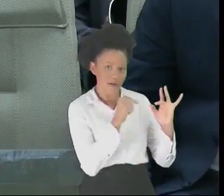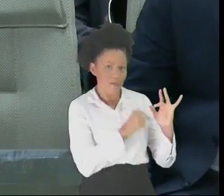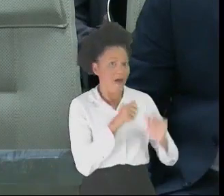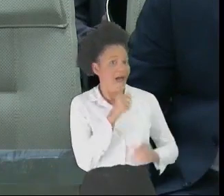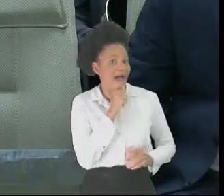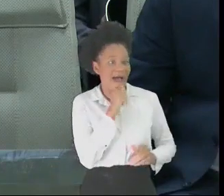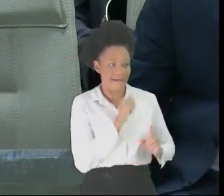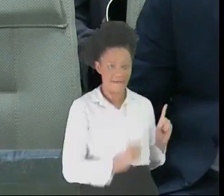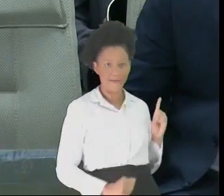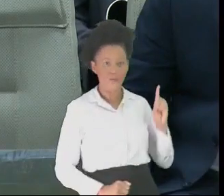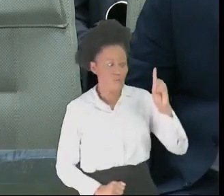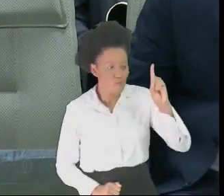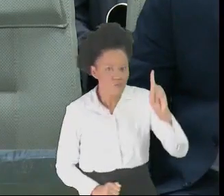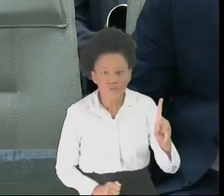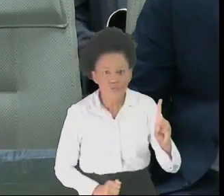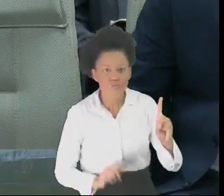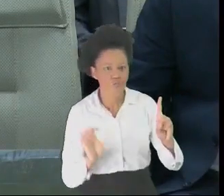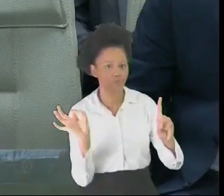apareceu ainda.